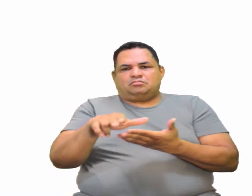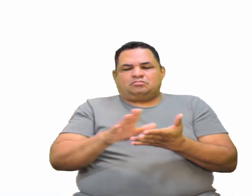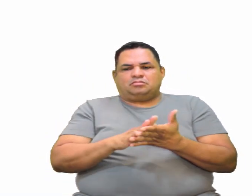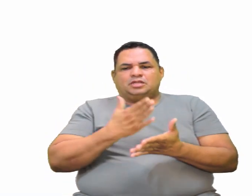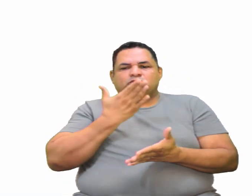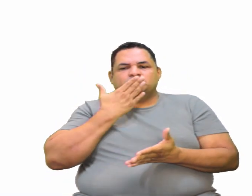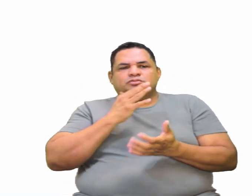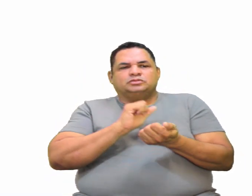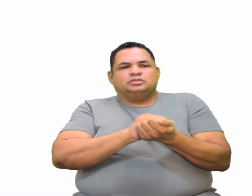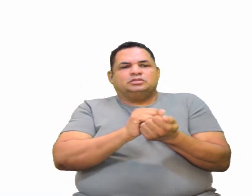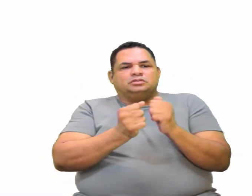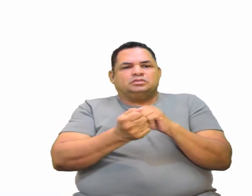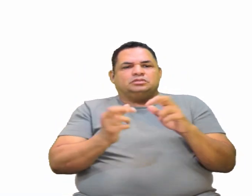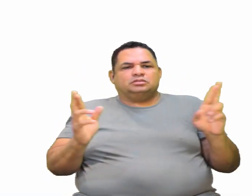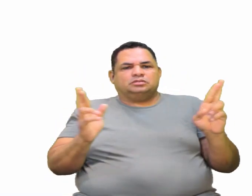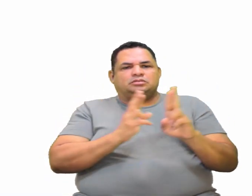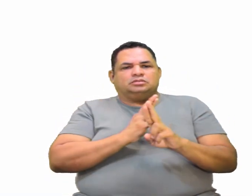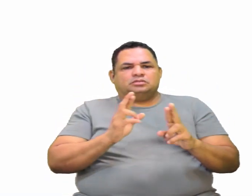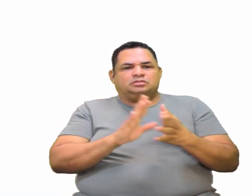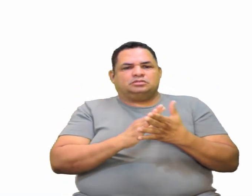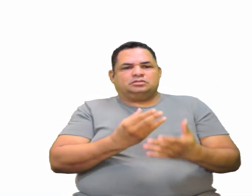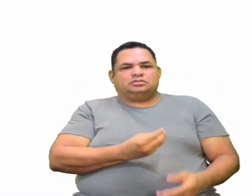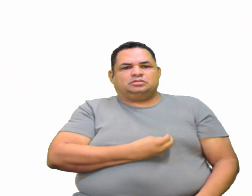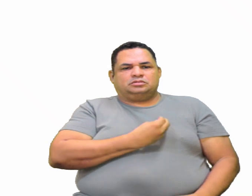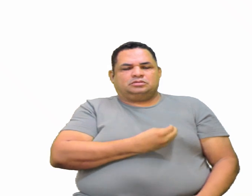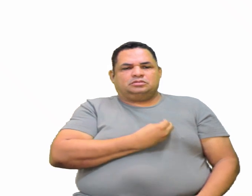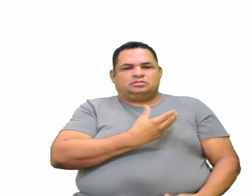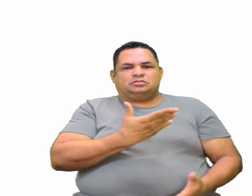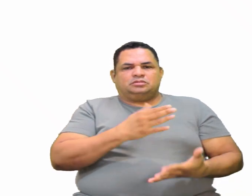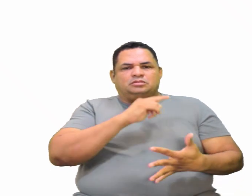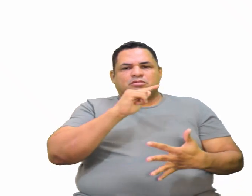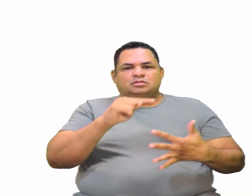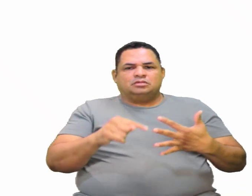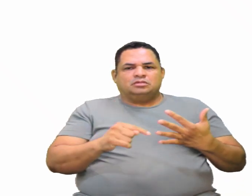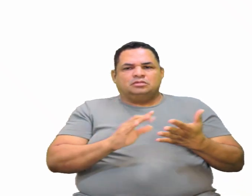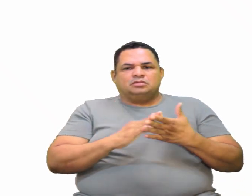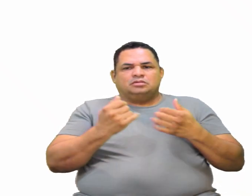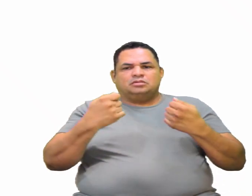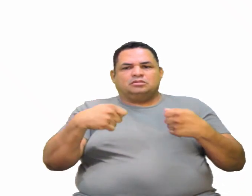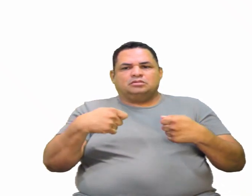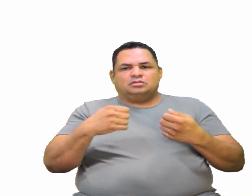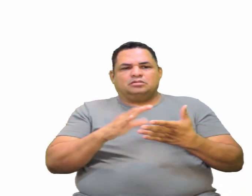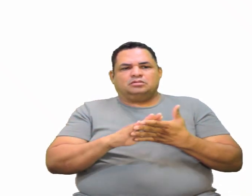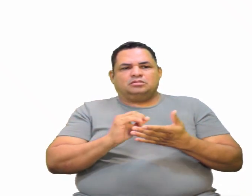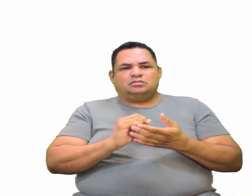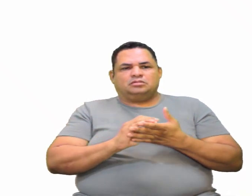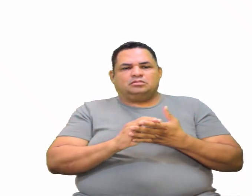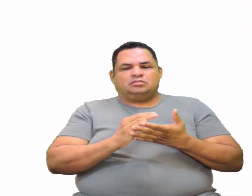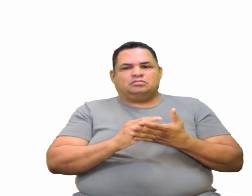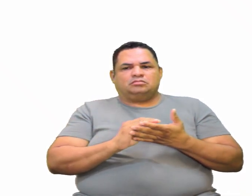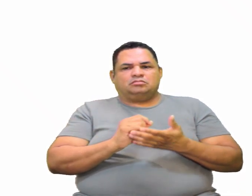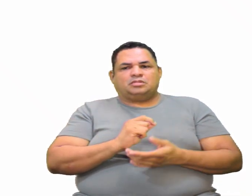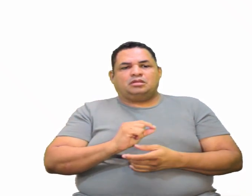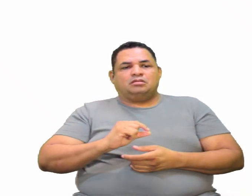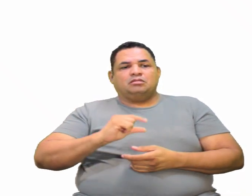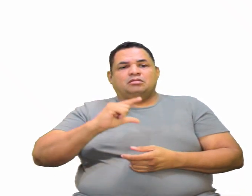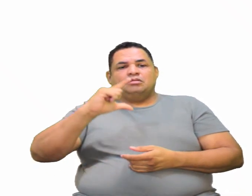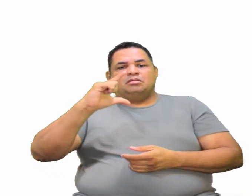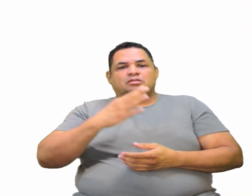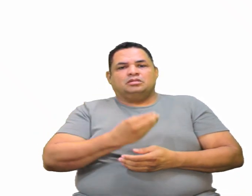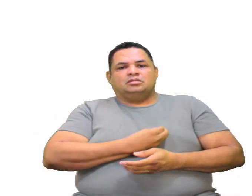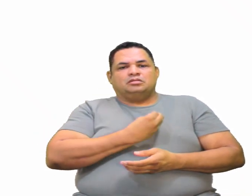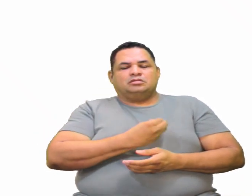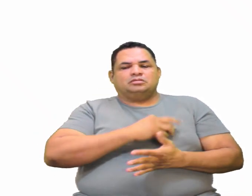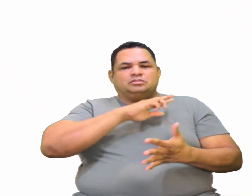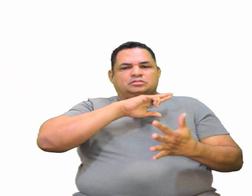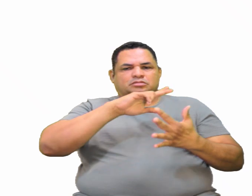de adaptações relacionadas ao aspecto dos seres vivos que permitem aumentar as chances de